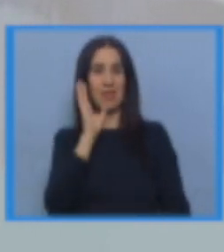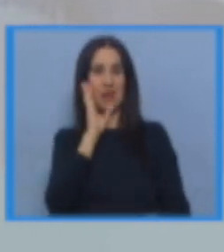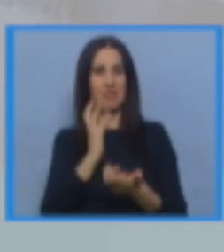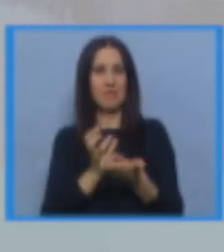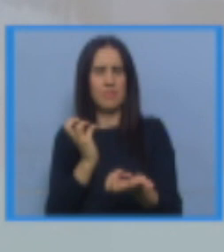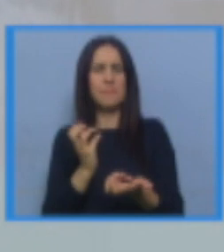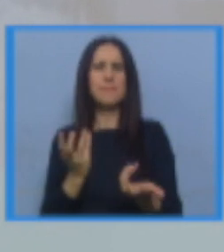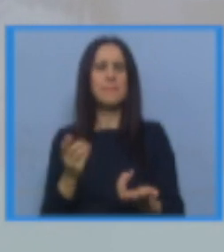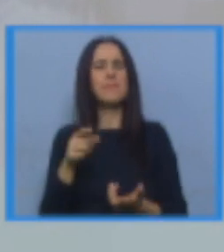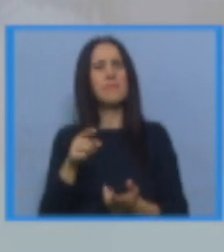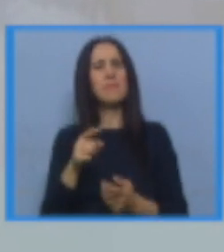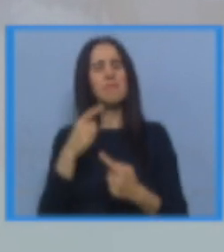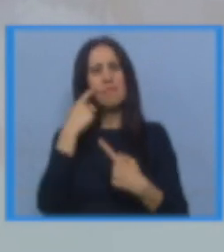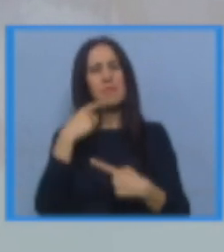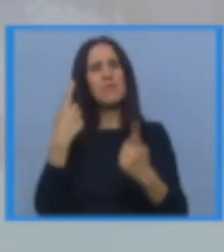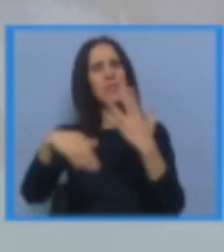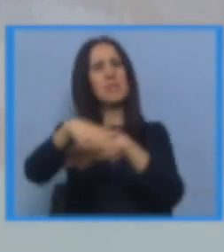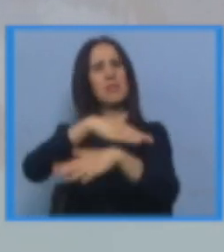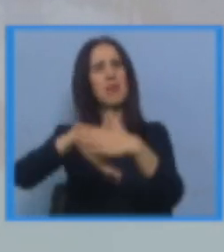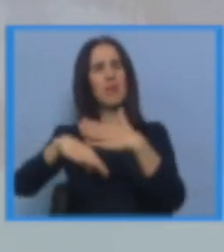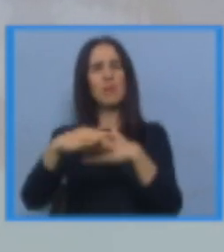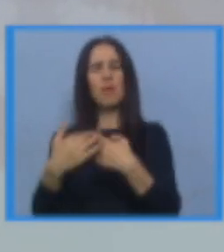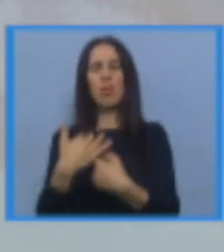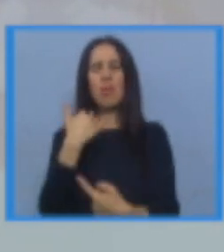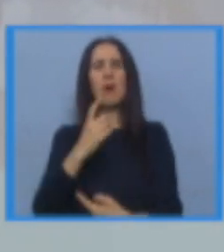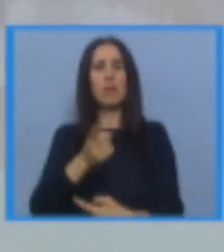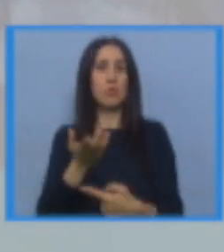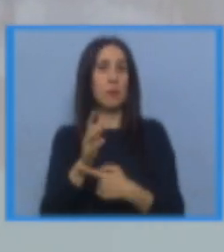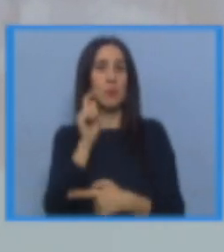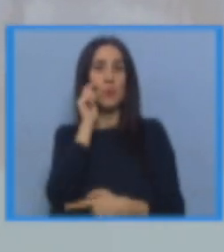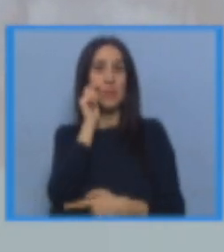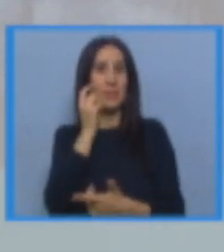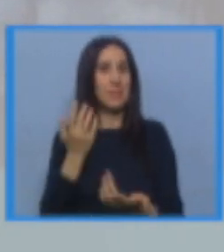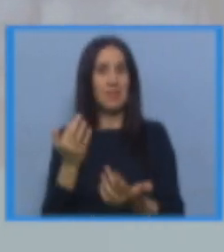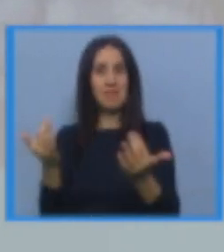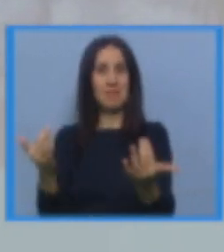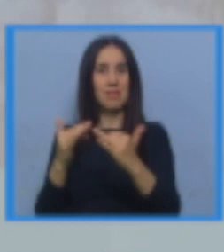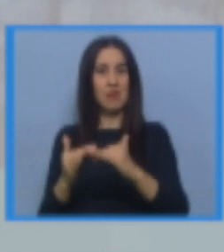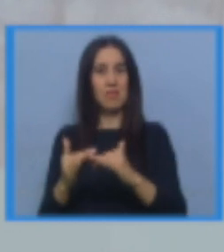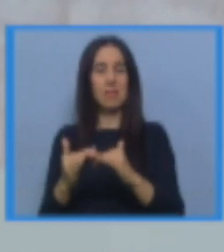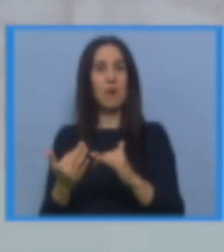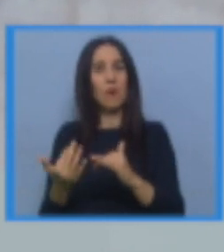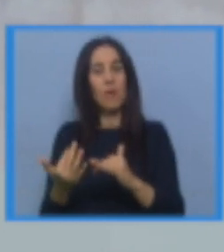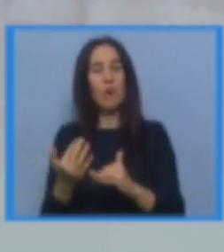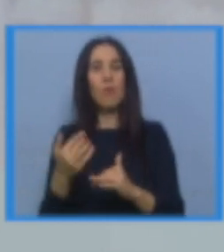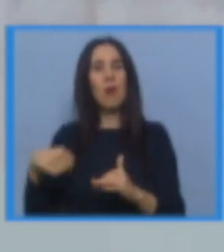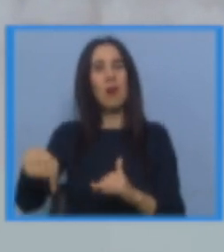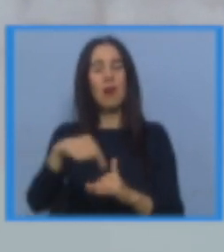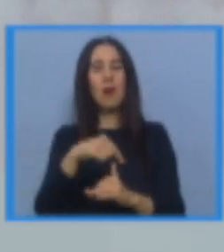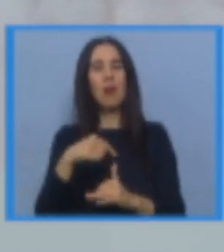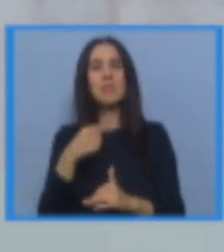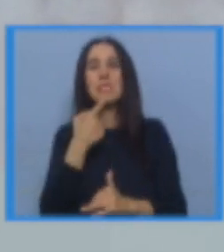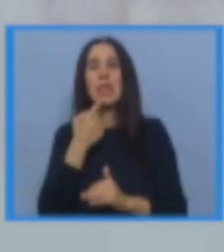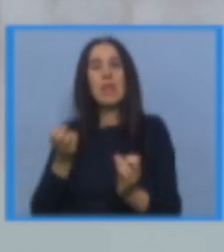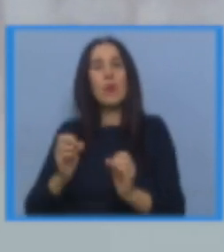Qual é o impacto que tem esta manifestação, nomeadamente nos turistas, em quem porventura possa estar um pouco mais distante